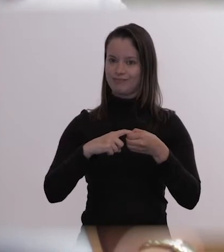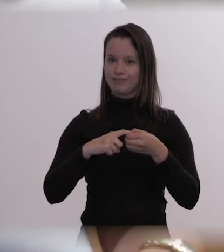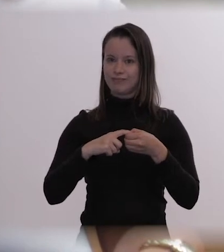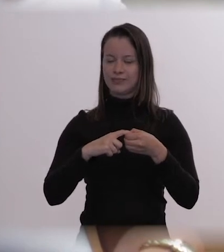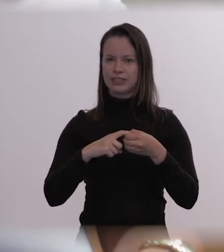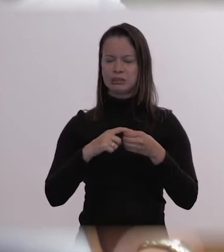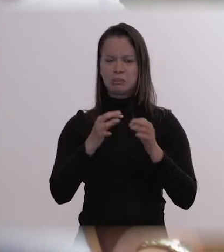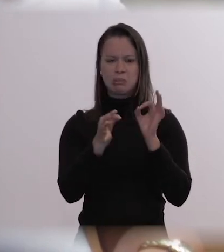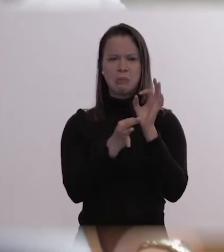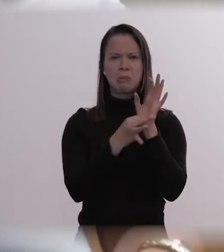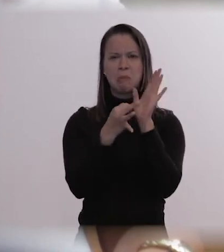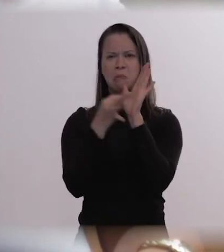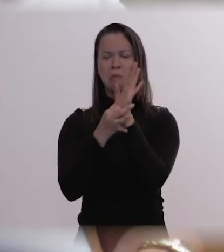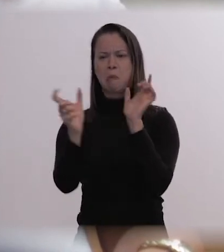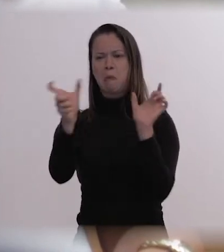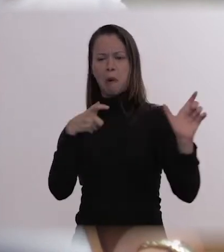muitas críticas.